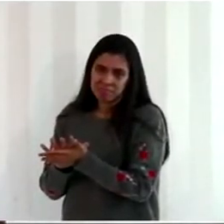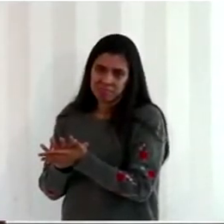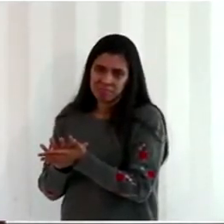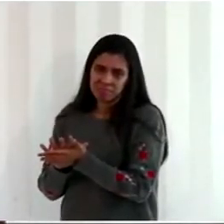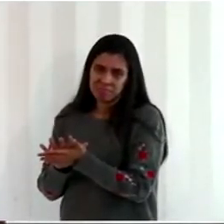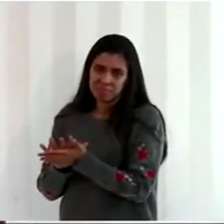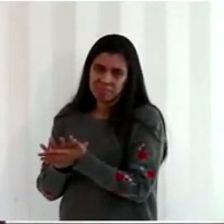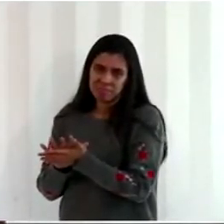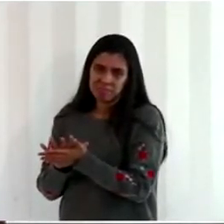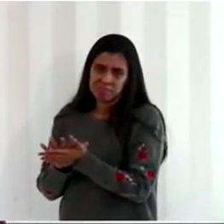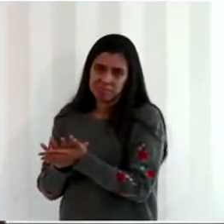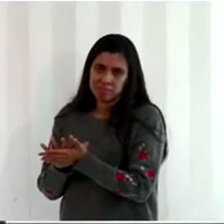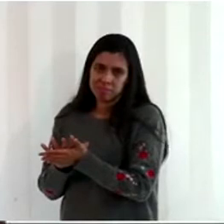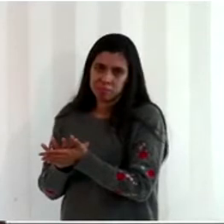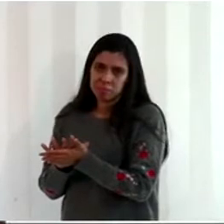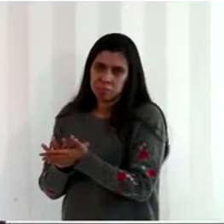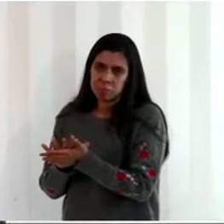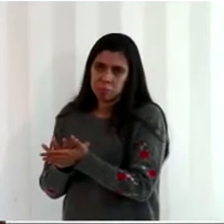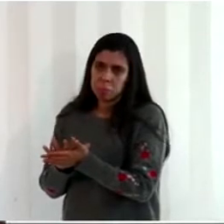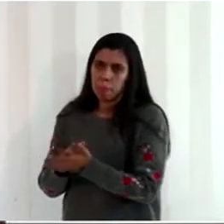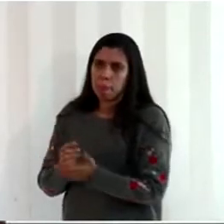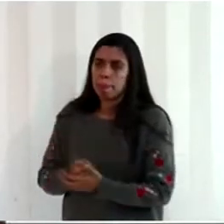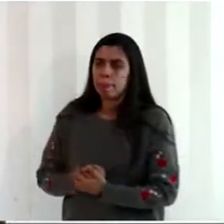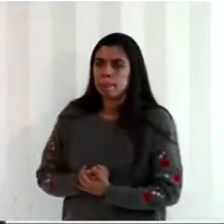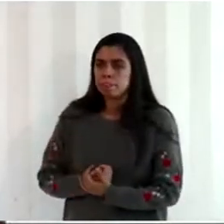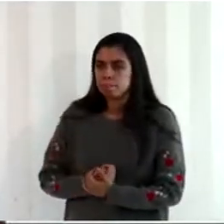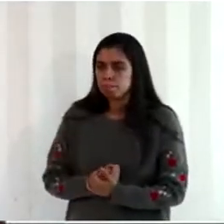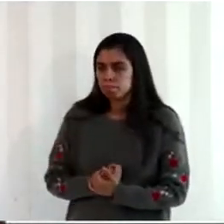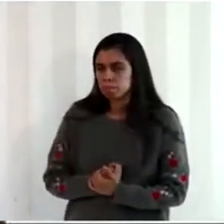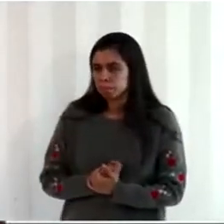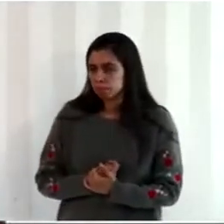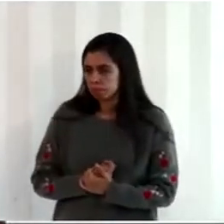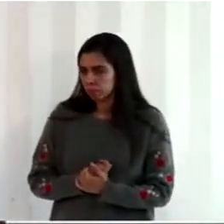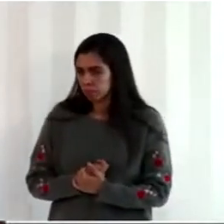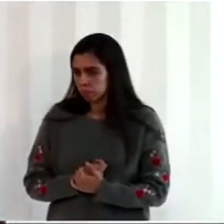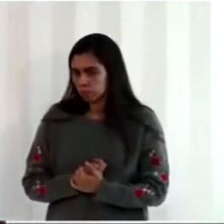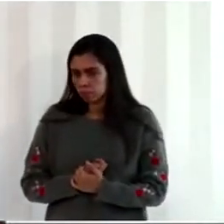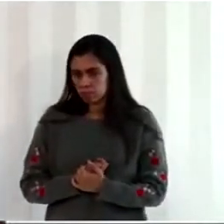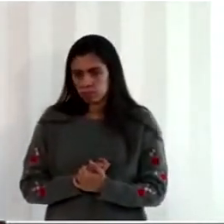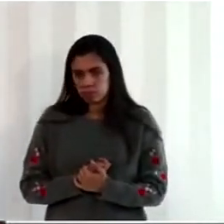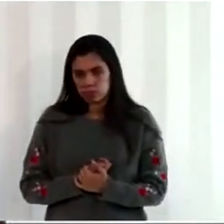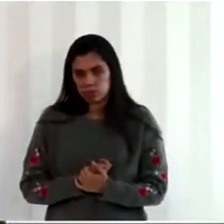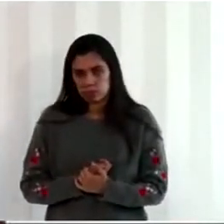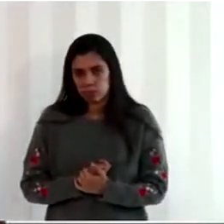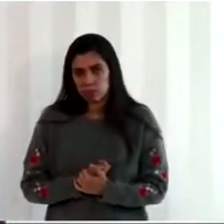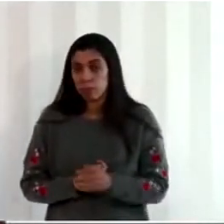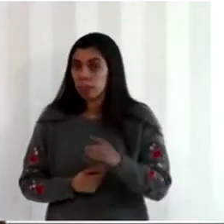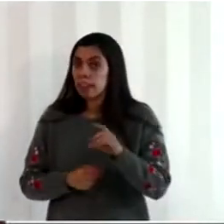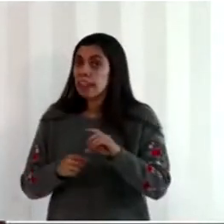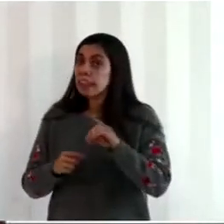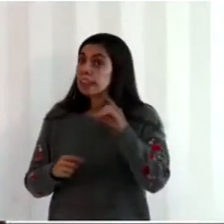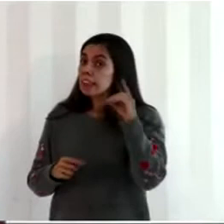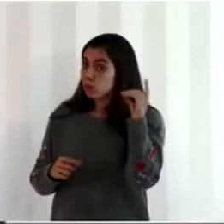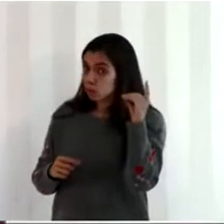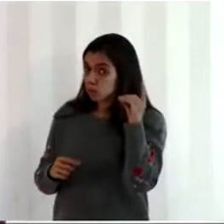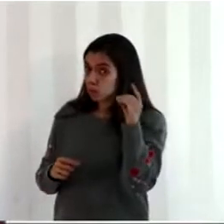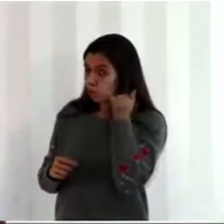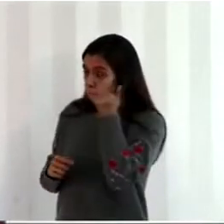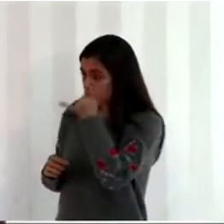Deus muda isso, porque Deus é aquele que muda a nossa sorte. E ele diz aí, mas desde este dia